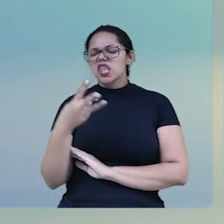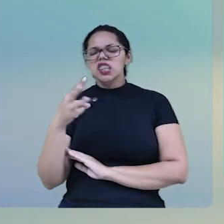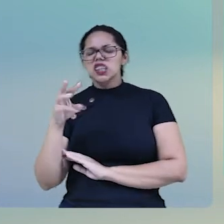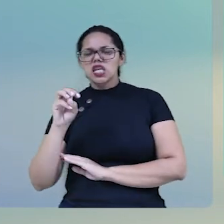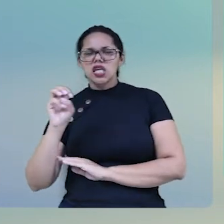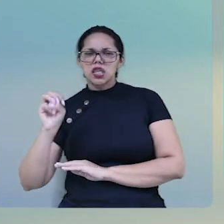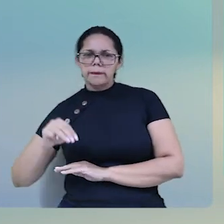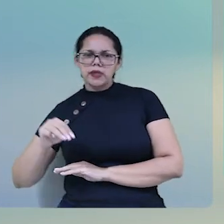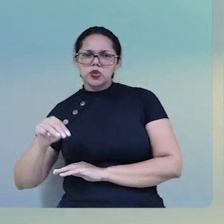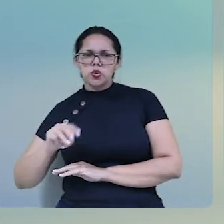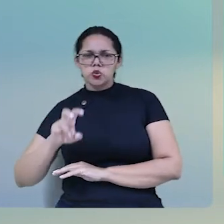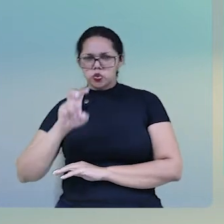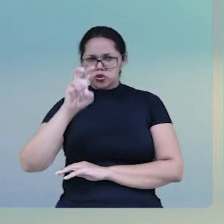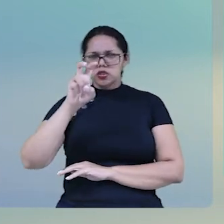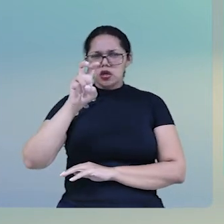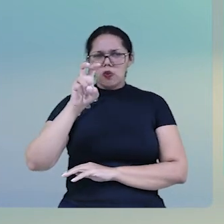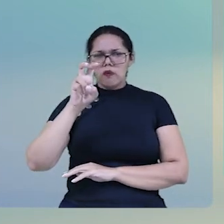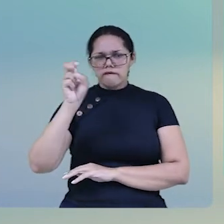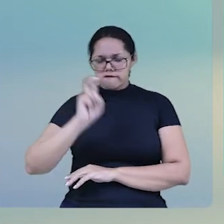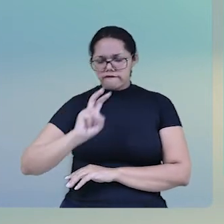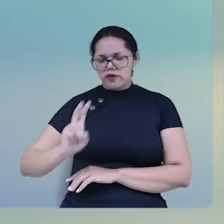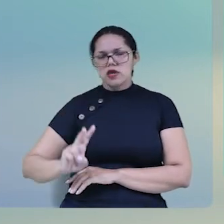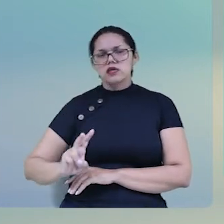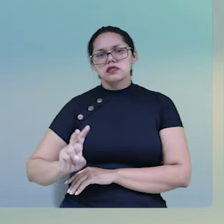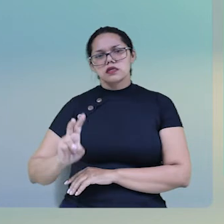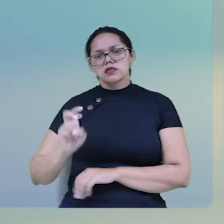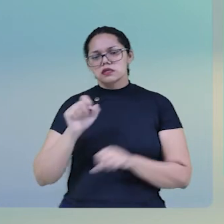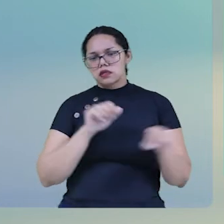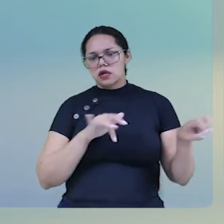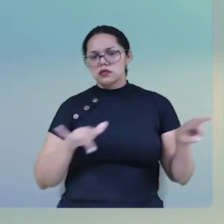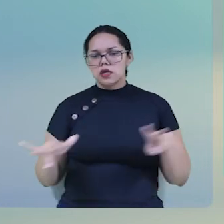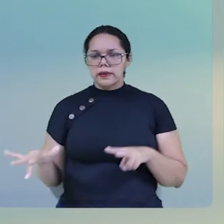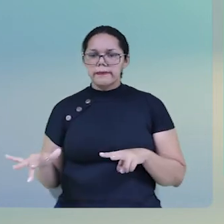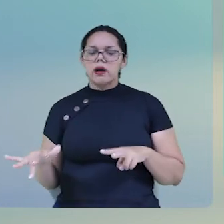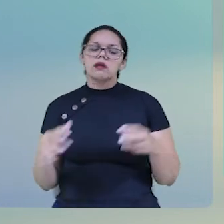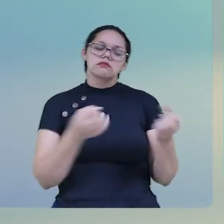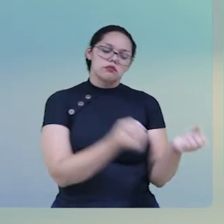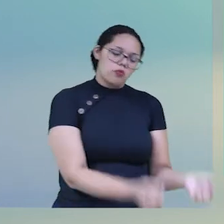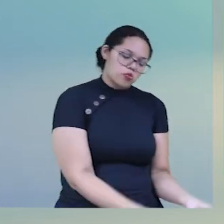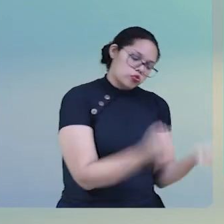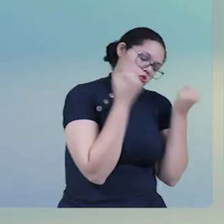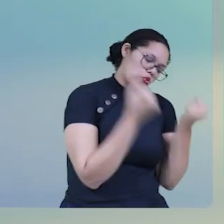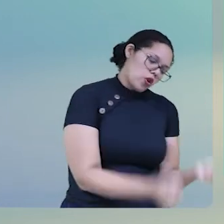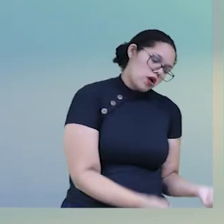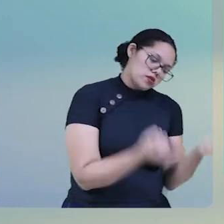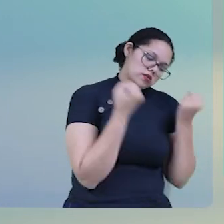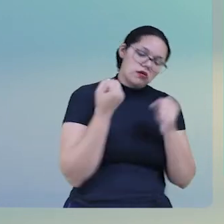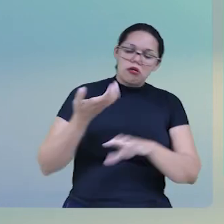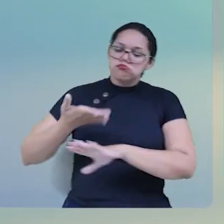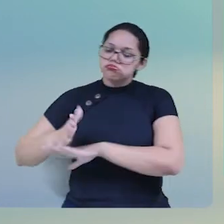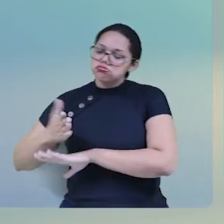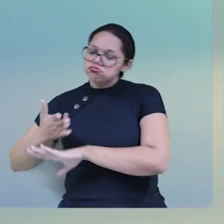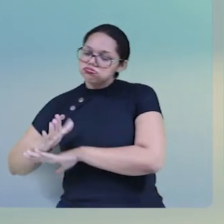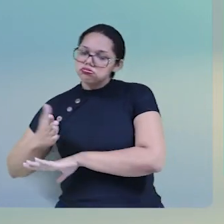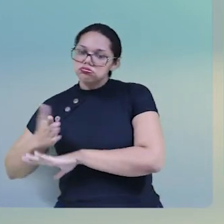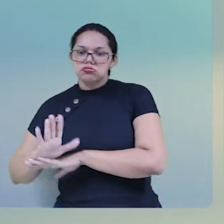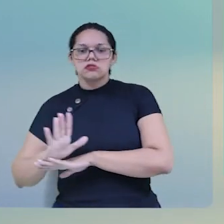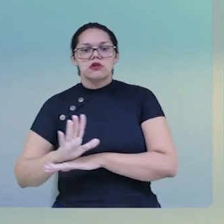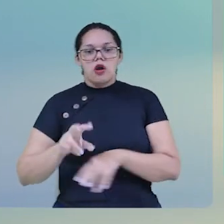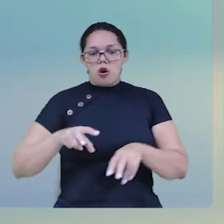minutos, pelo menos 5 dias na semana. Tá? E aí vai para uma musculação, um treinamento funcional,